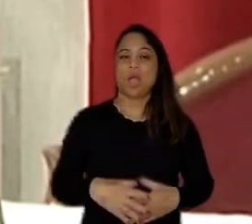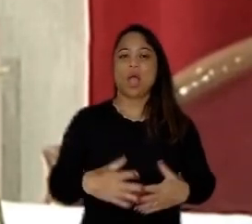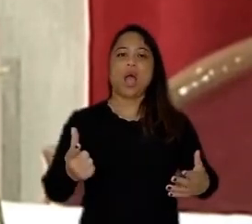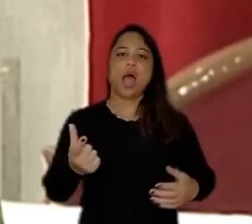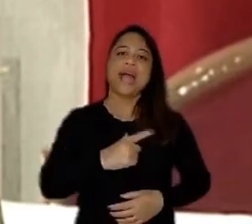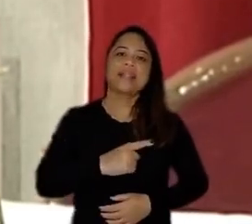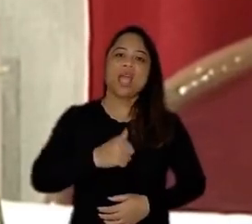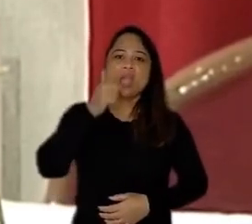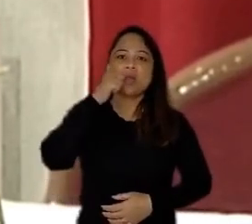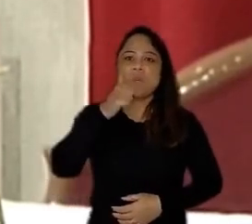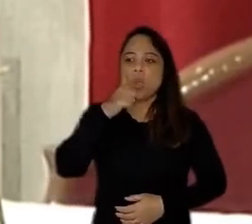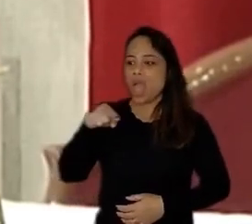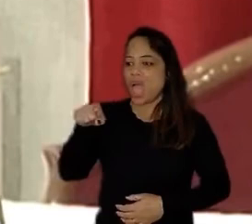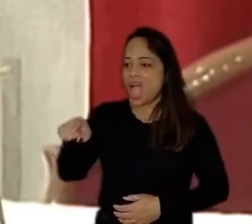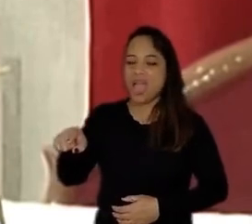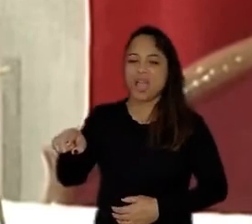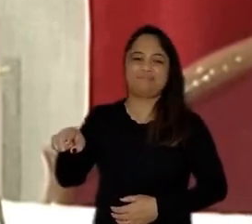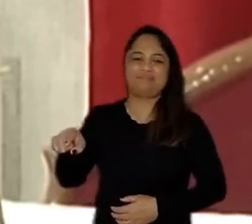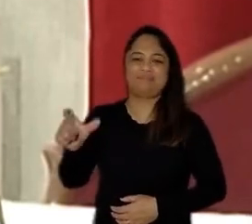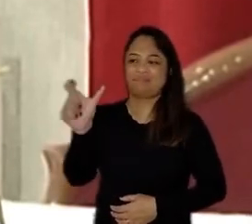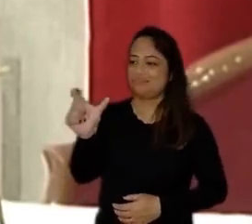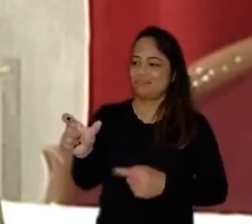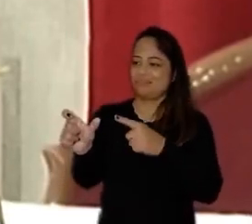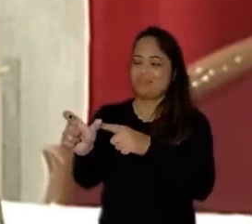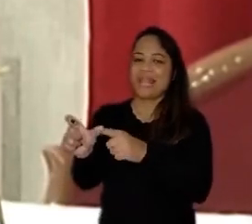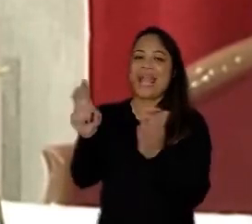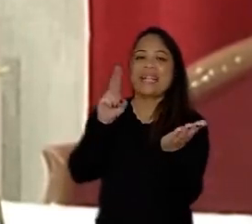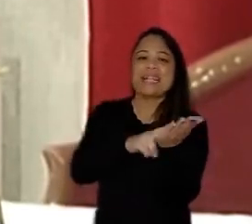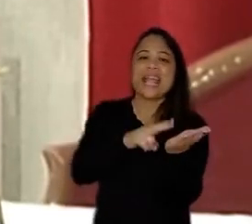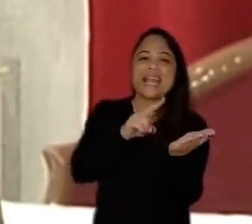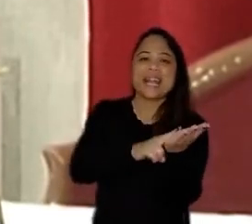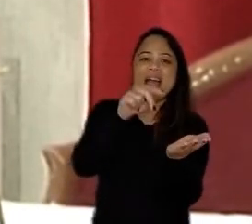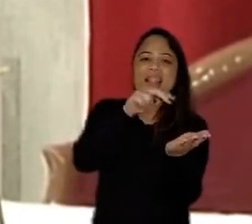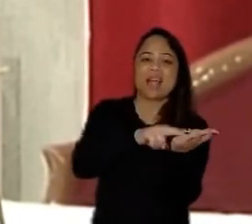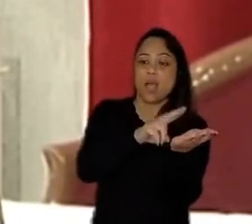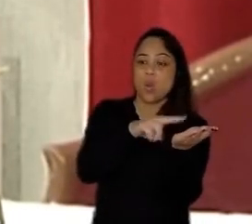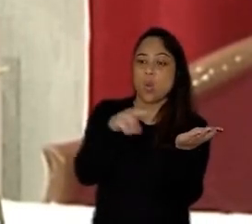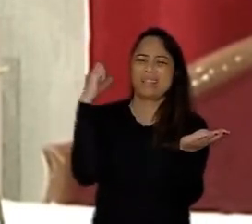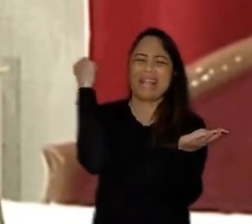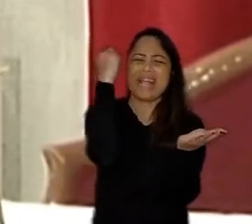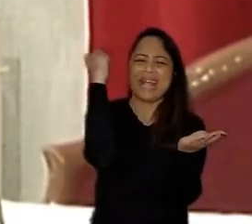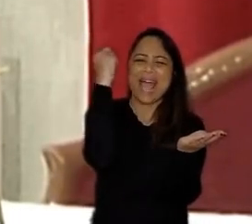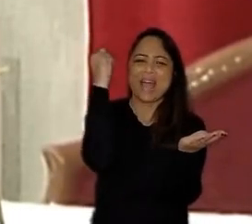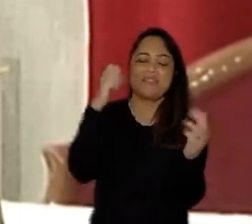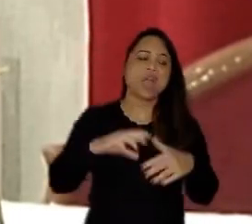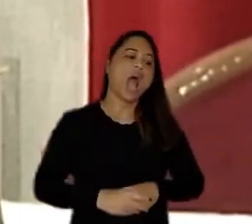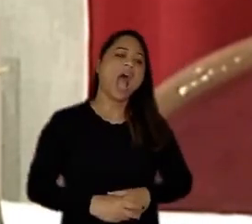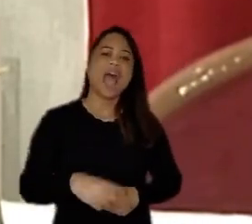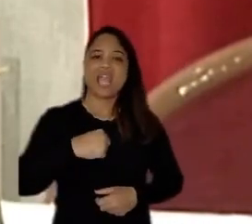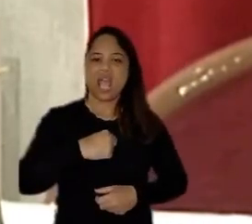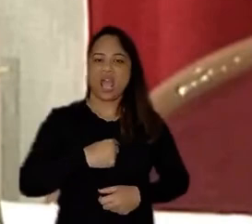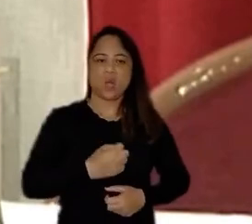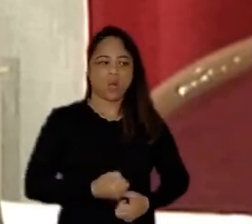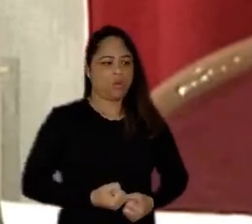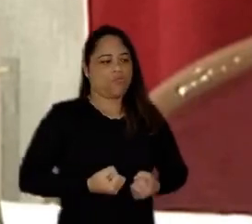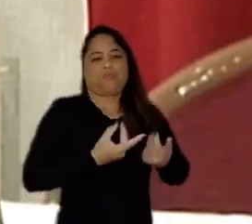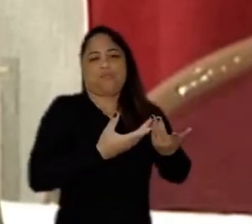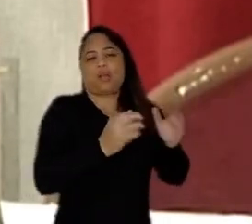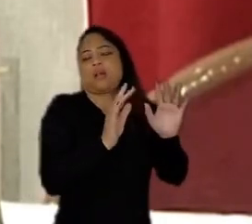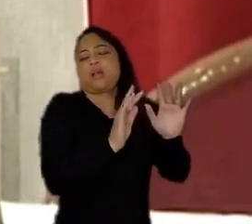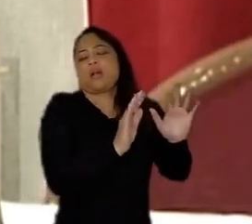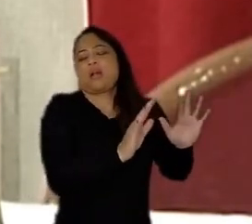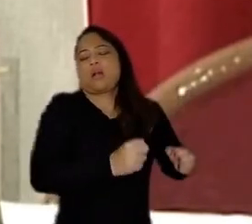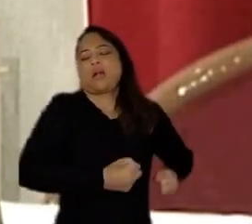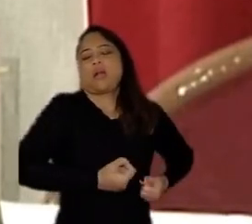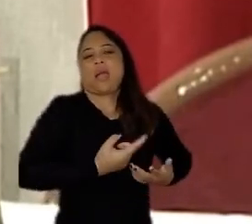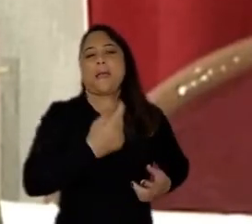está internada no UTI, vamos mandar pensamento positivo para ela, vamos mandar boas energias